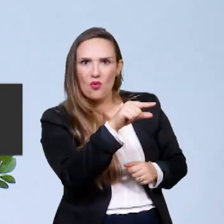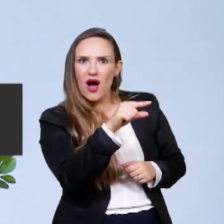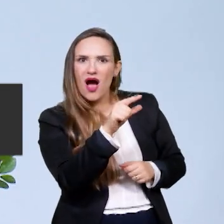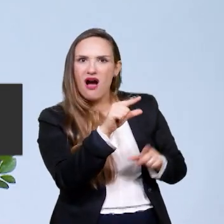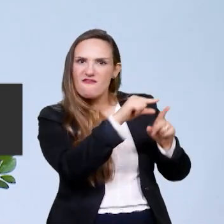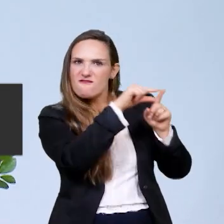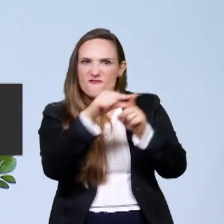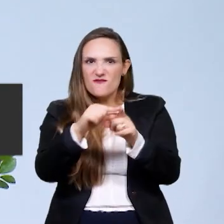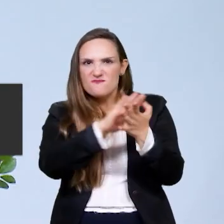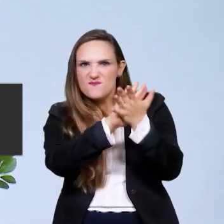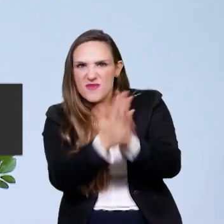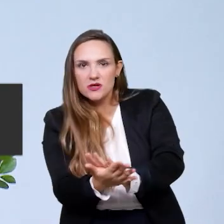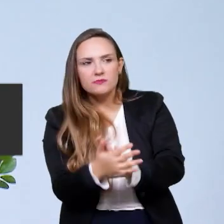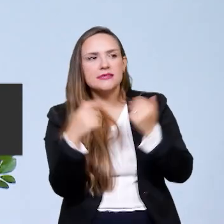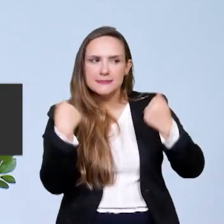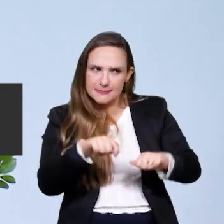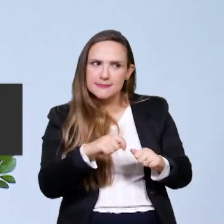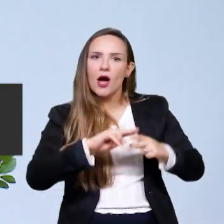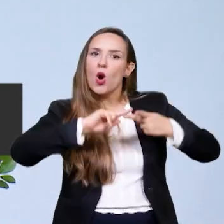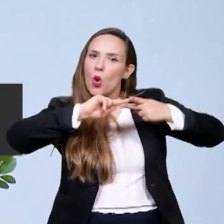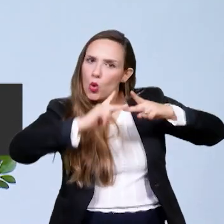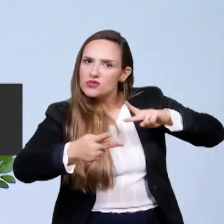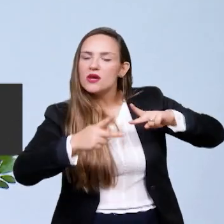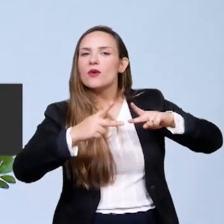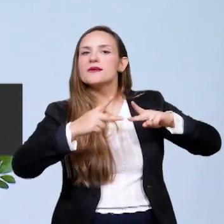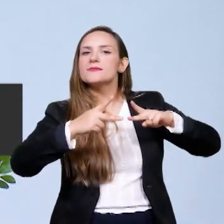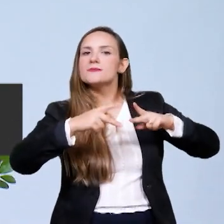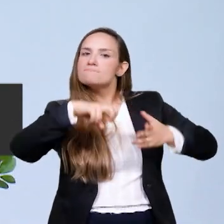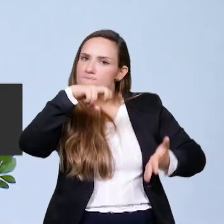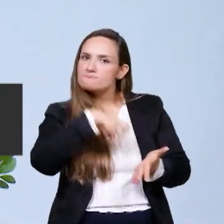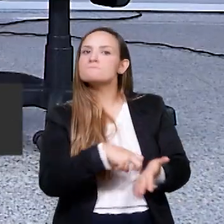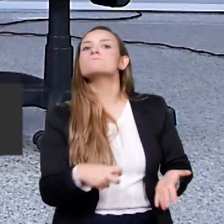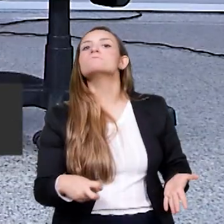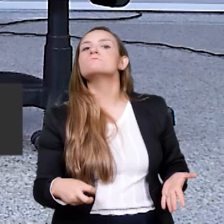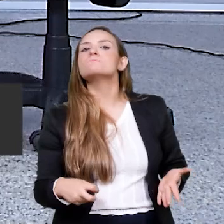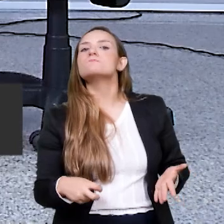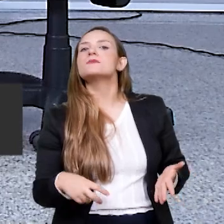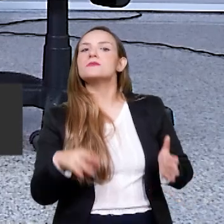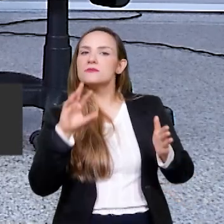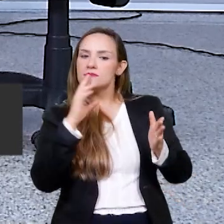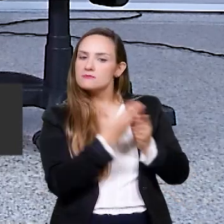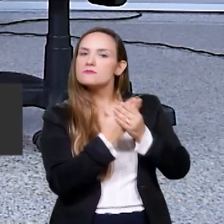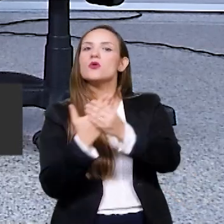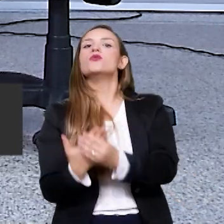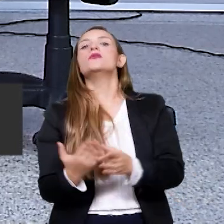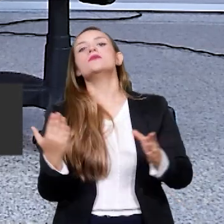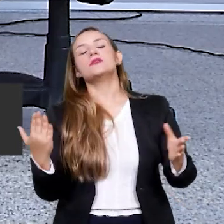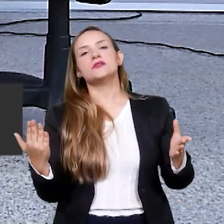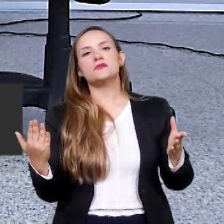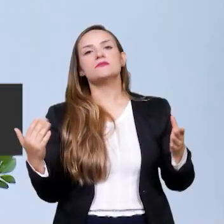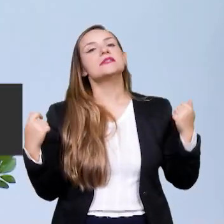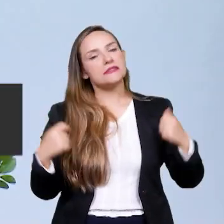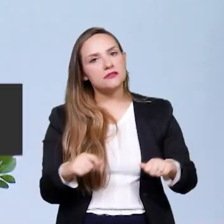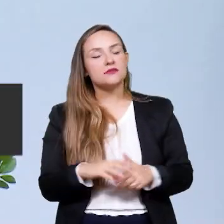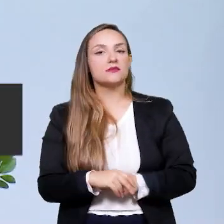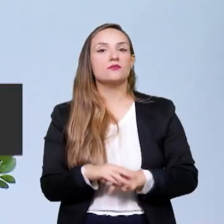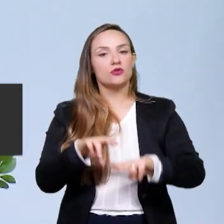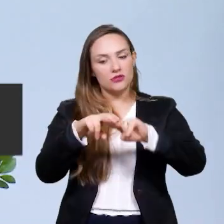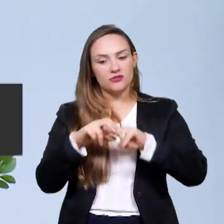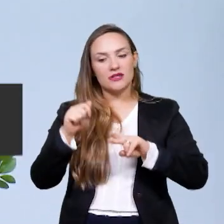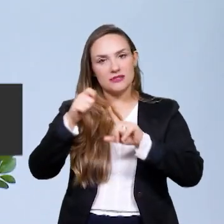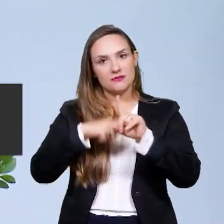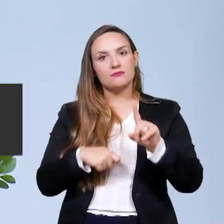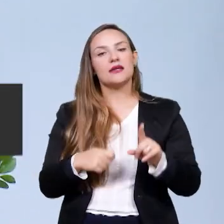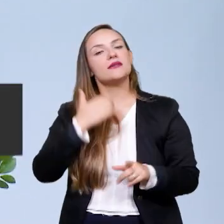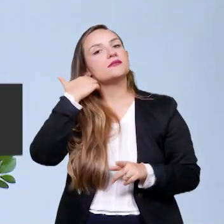atrocidades precisam pagar por elas. Né? Então, que esse mês... Responder por esse exatamente, ato. Que esse mês da consciência